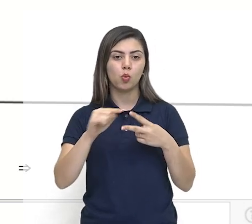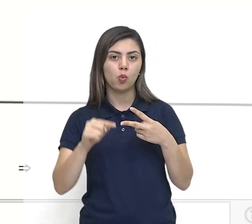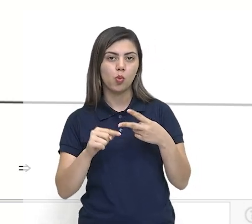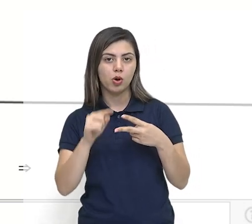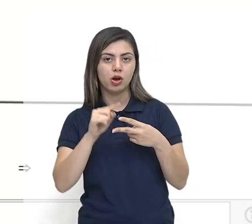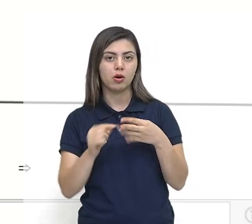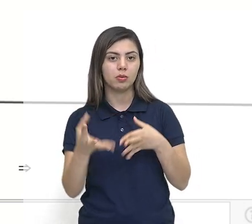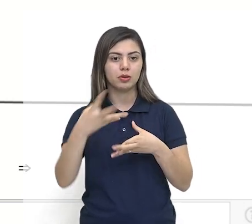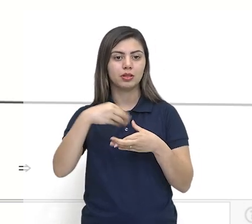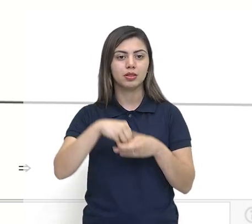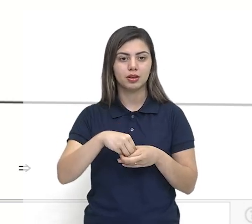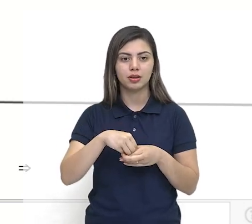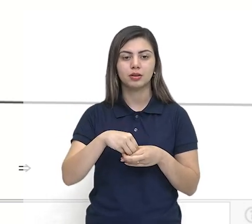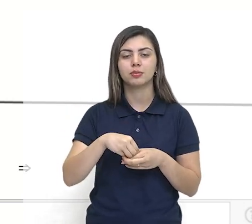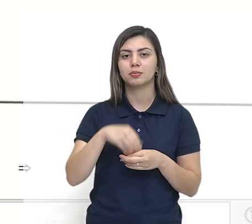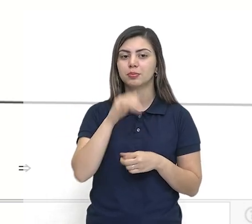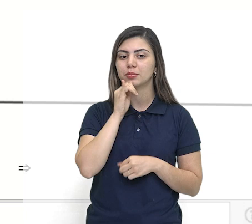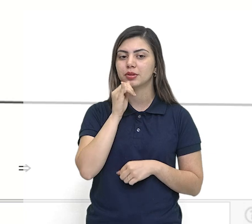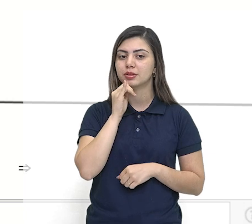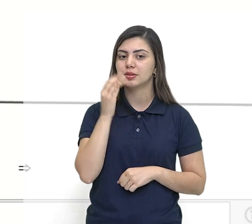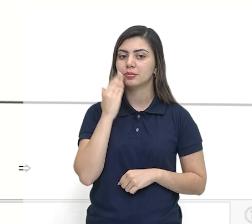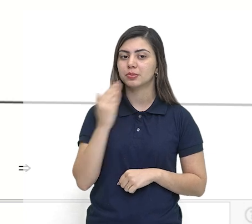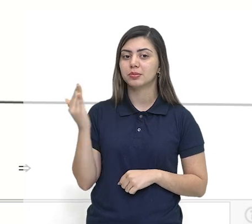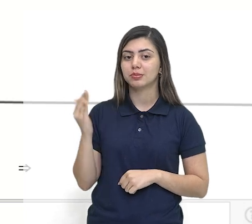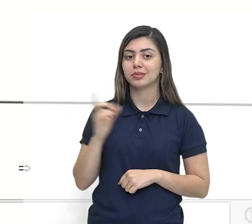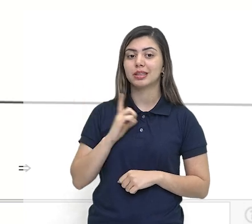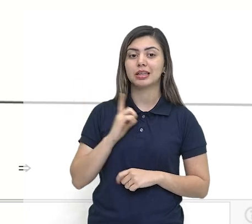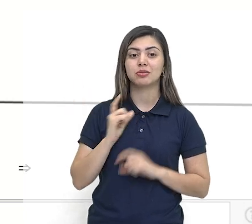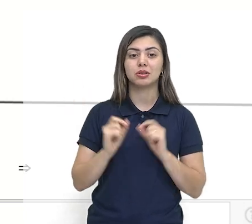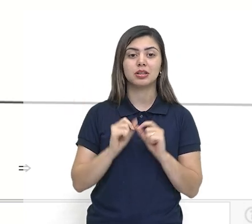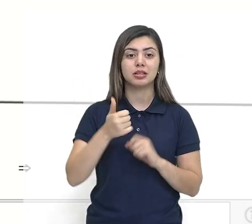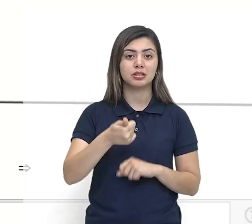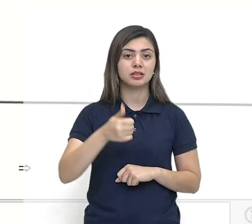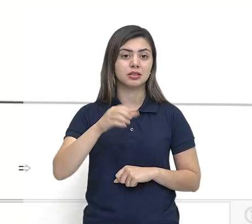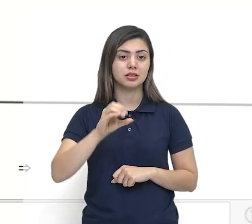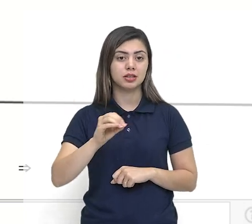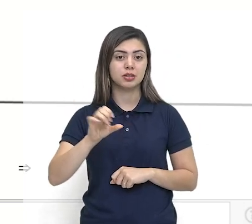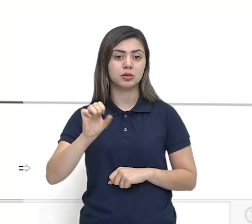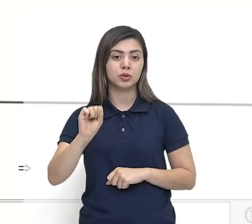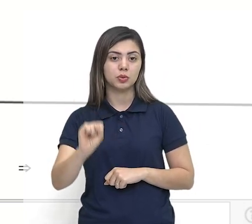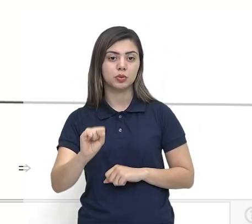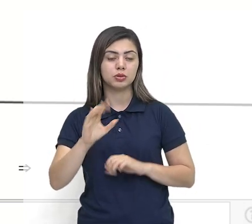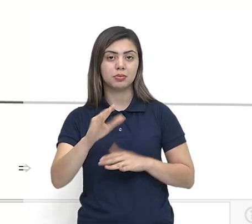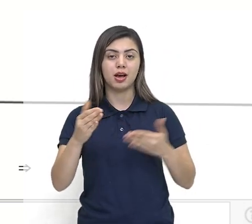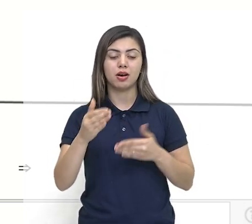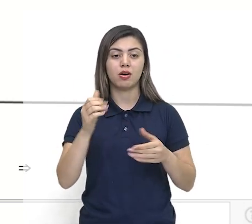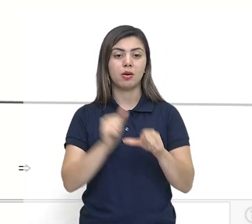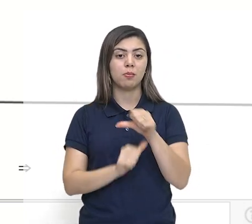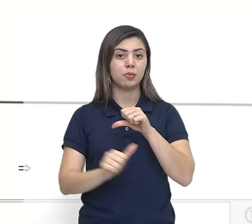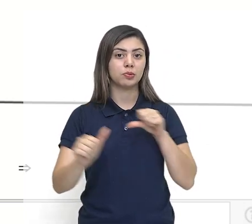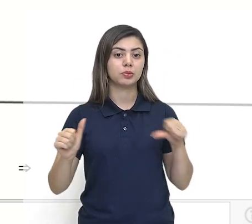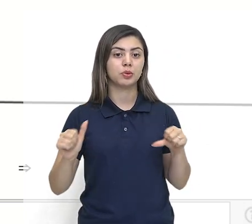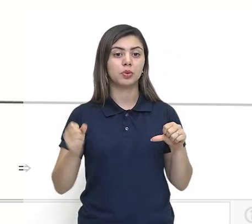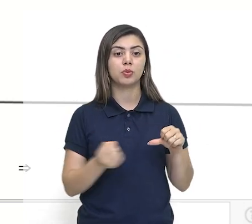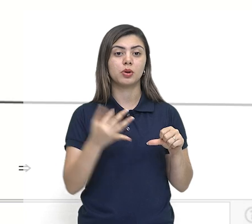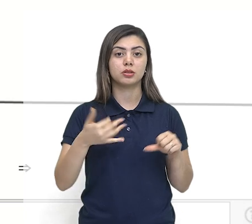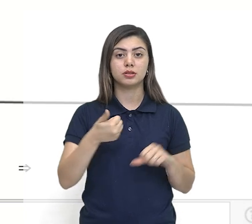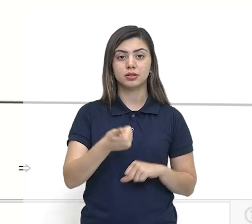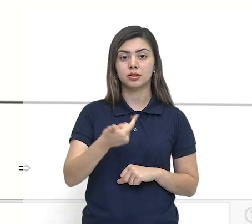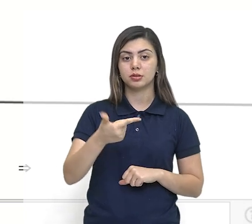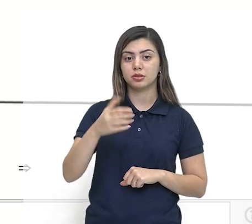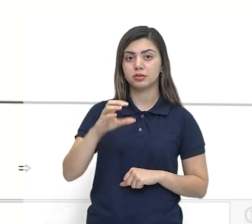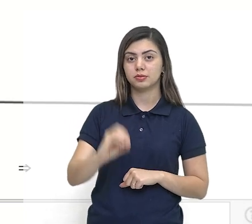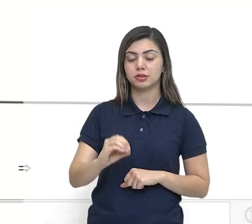interno. Né? No caso do pentágono, que é 108 graus, para o hexágono passou a ser